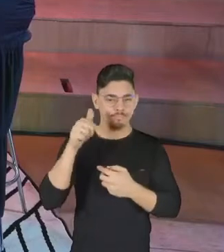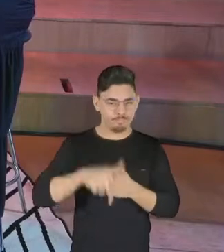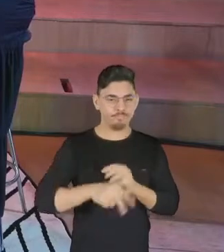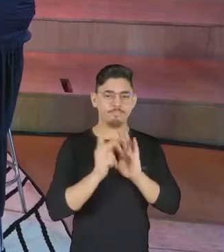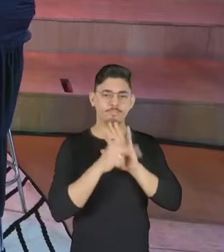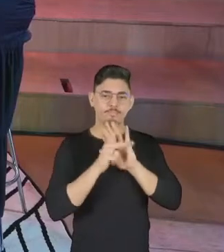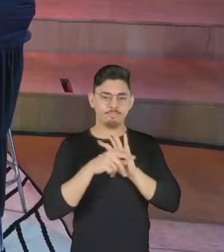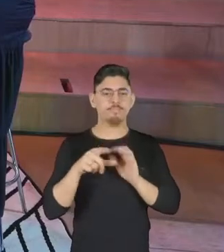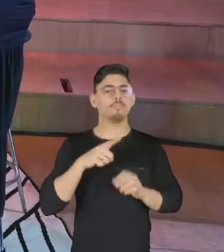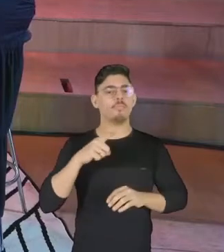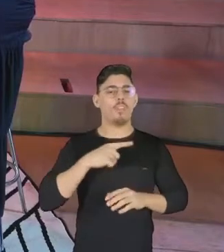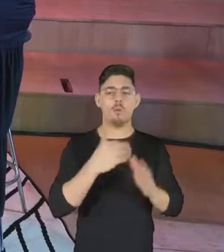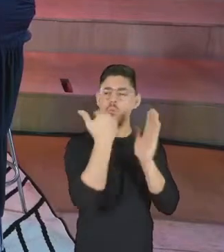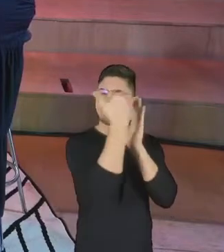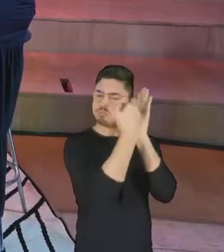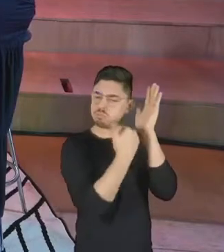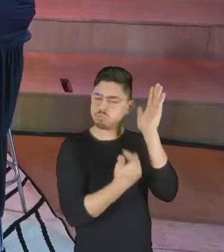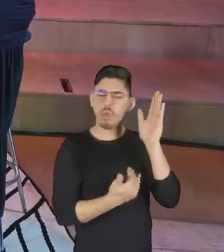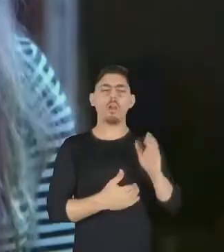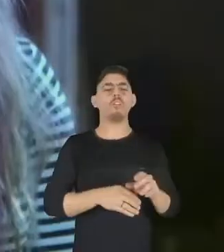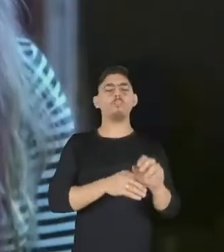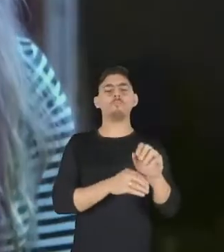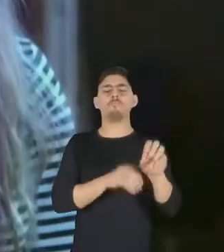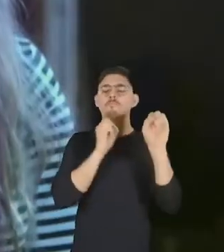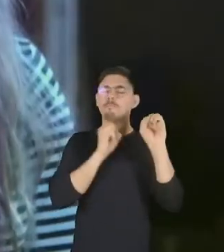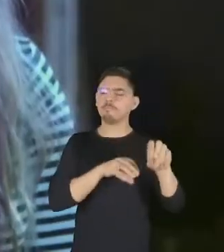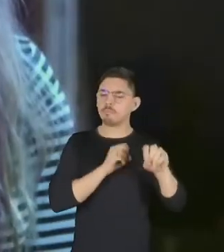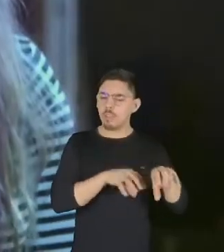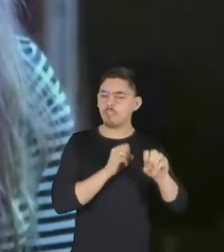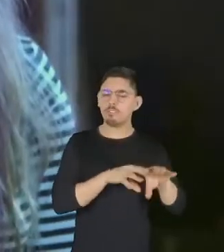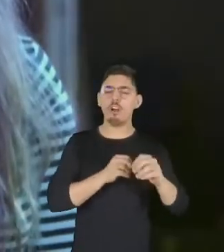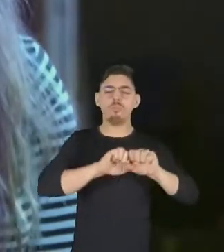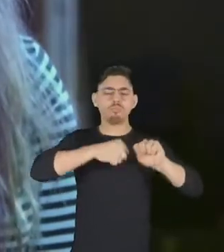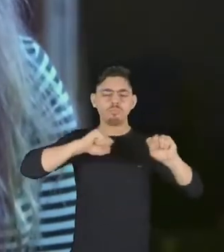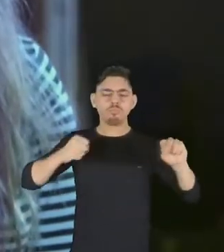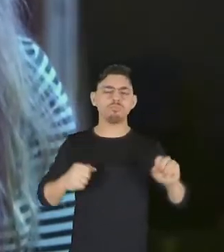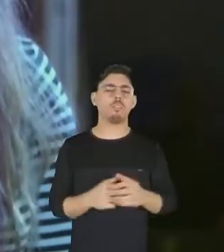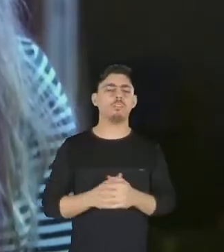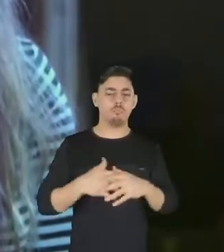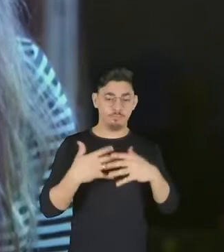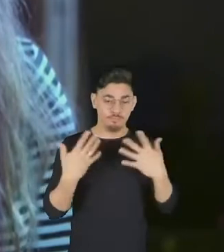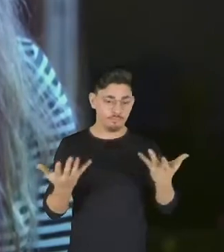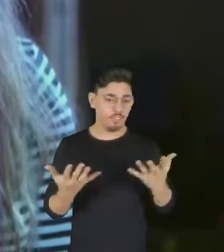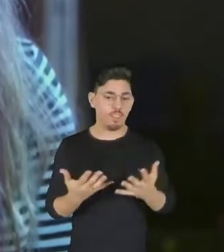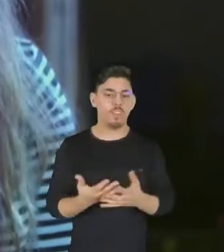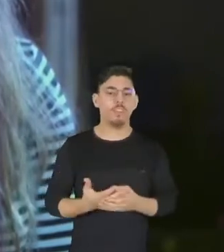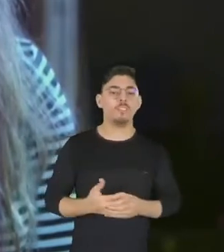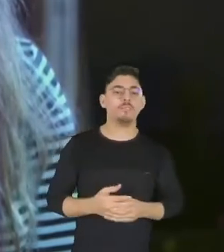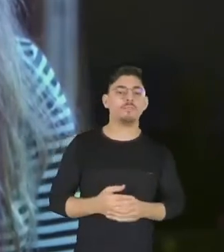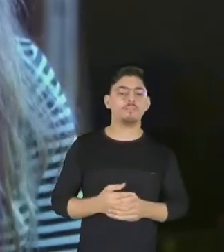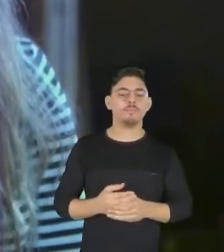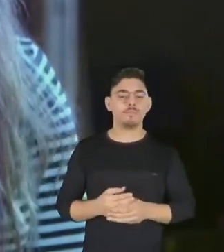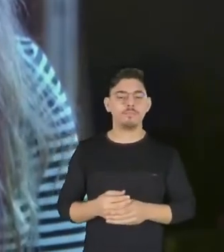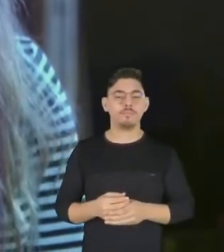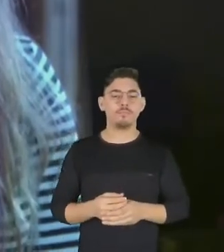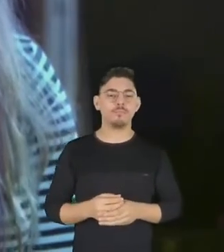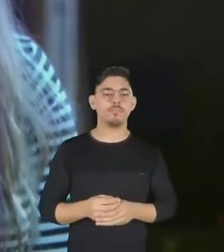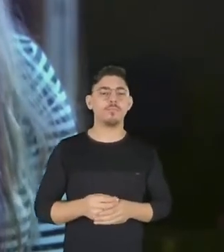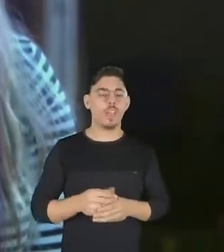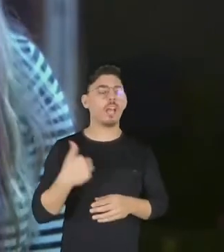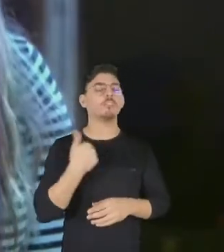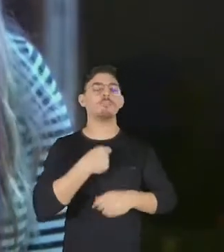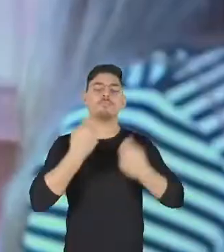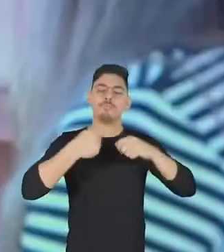um programa educacional muito grande. Foi um grande desafio a gente migrar todo esse programa educacional